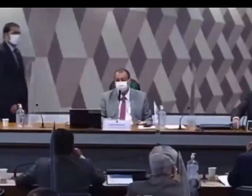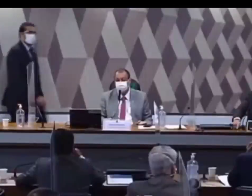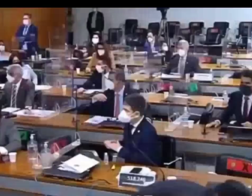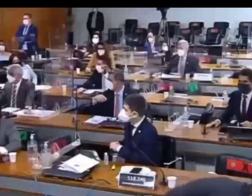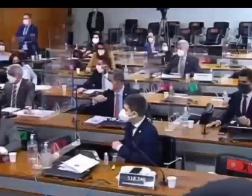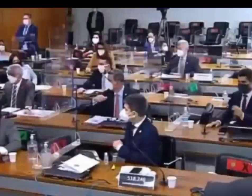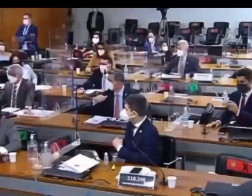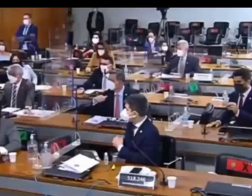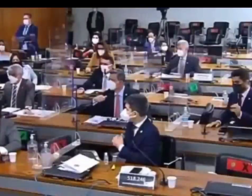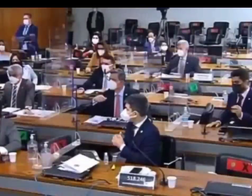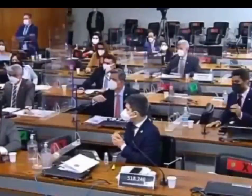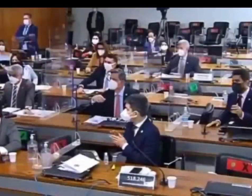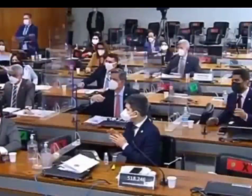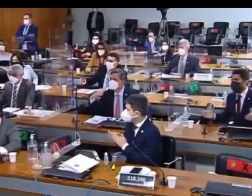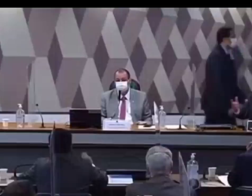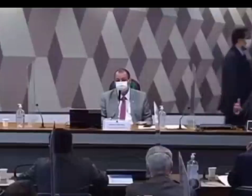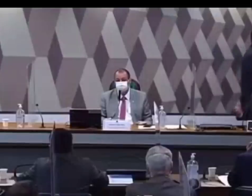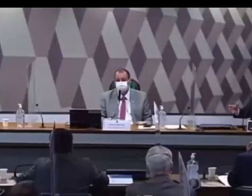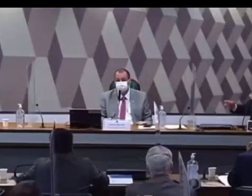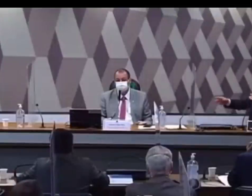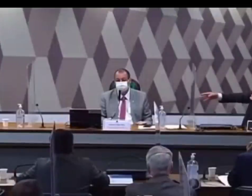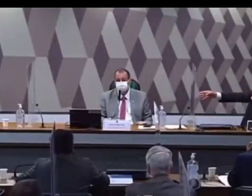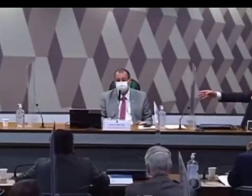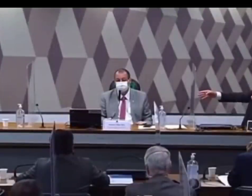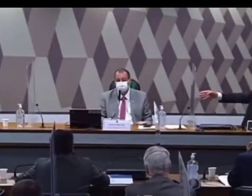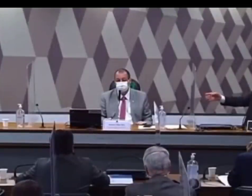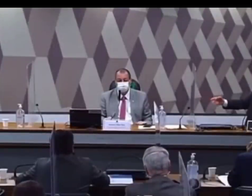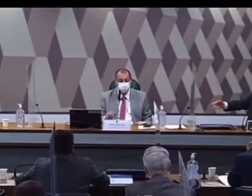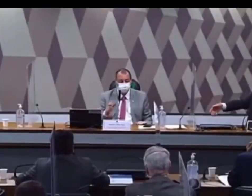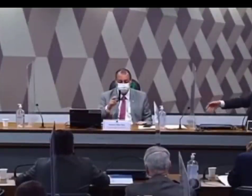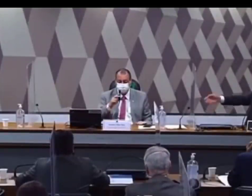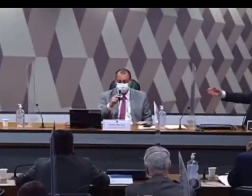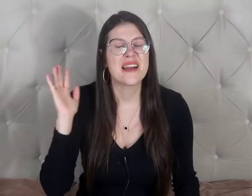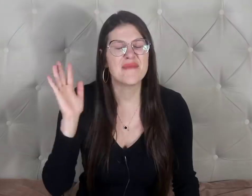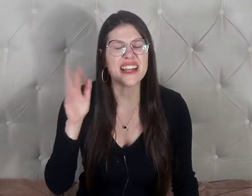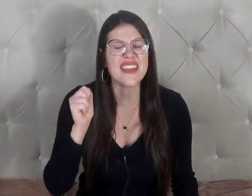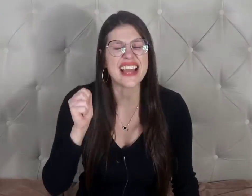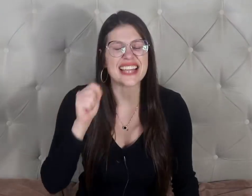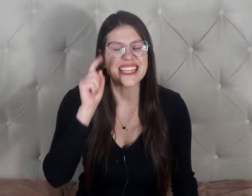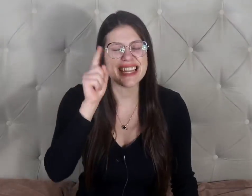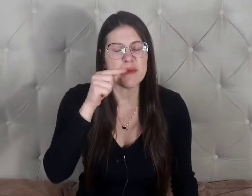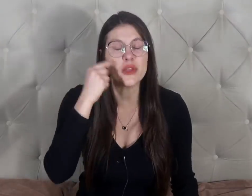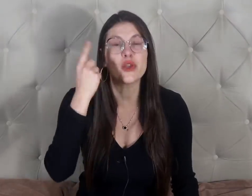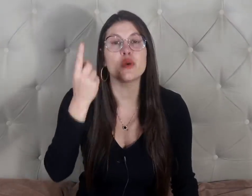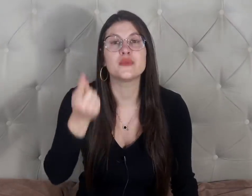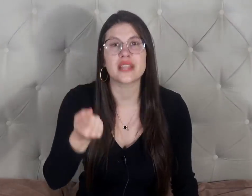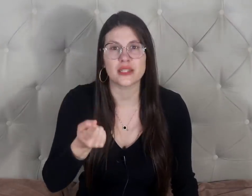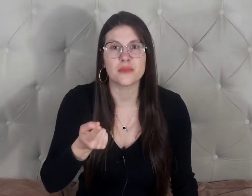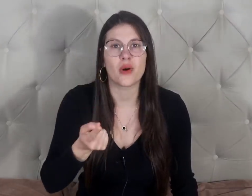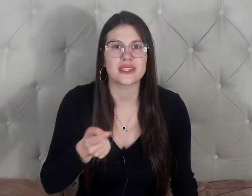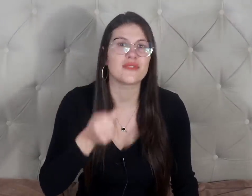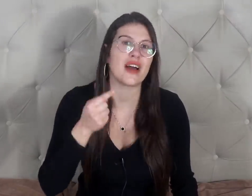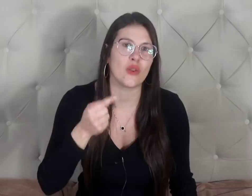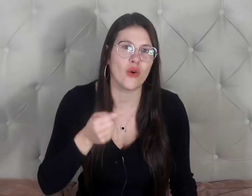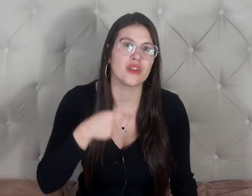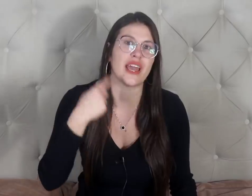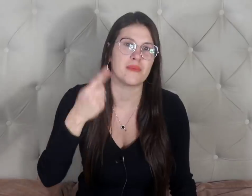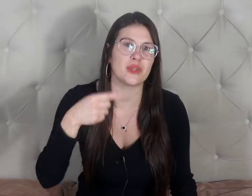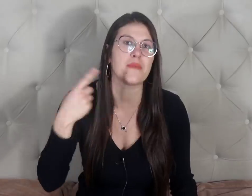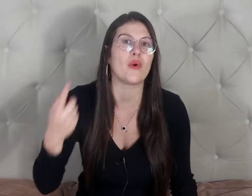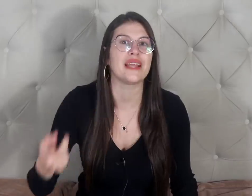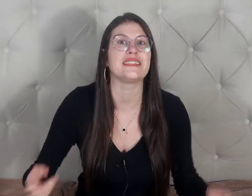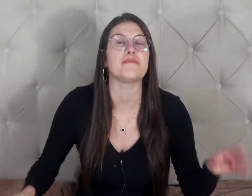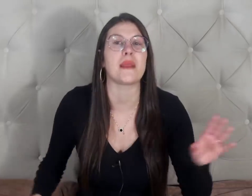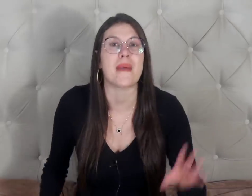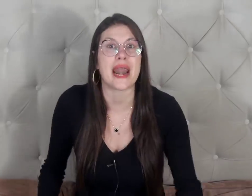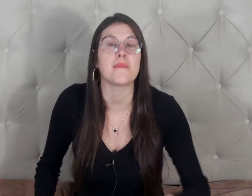sala, deputado. É, acabou agora, de sair da sala. Agora não é constrangimento não, né? Pelo amor de Deus. Mas vem cá, vocês lembram que um certo bosta falou que era